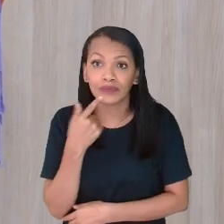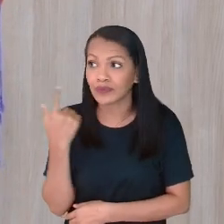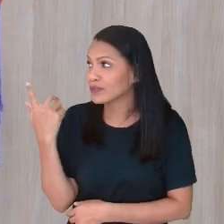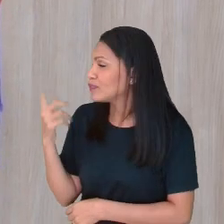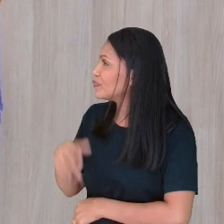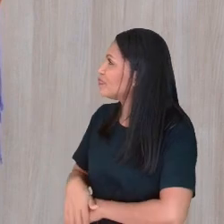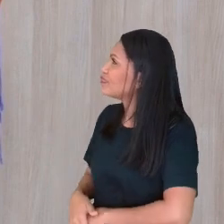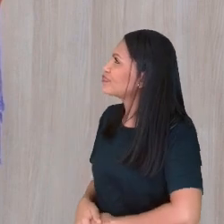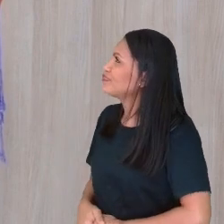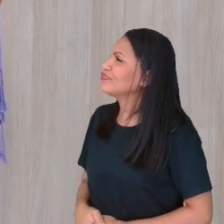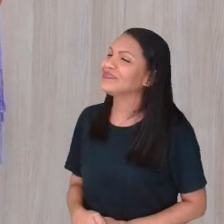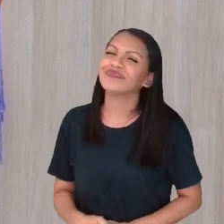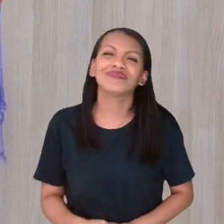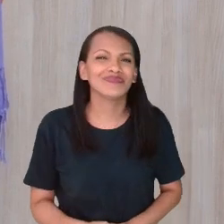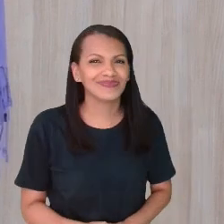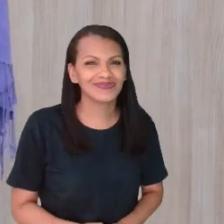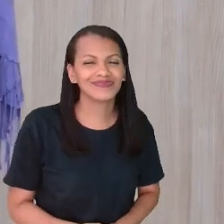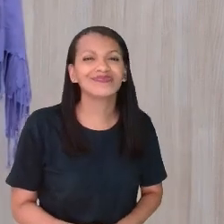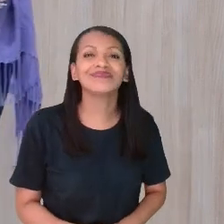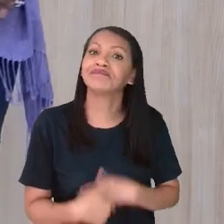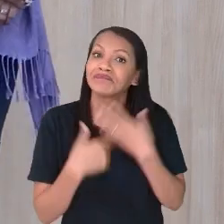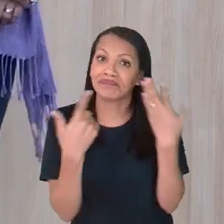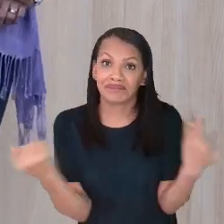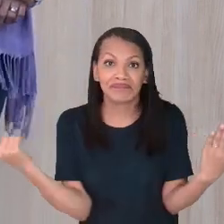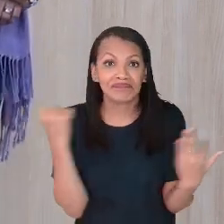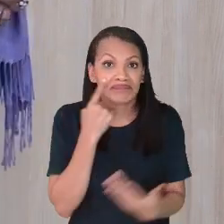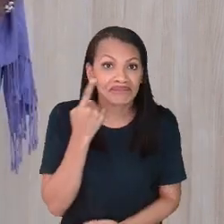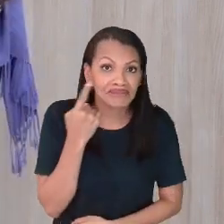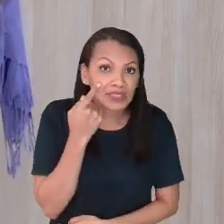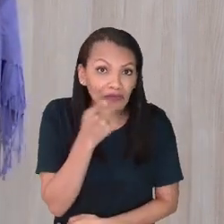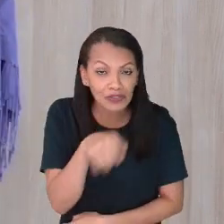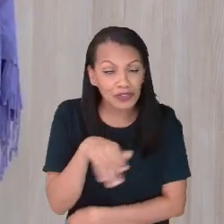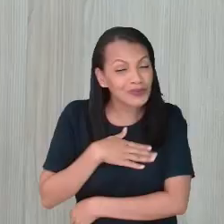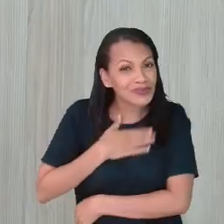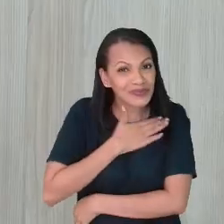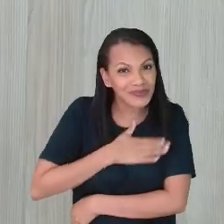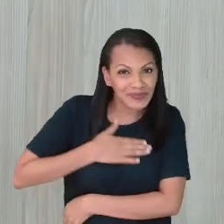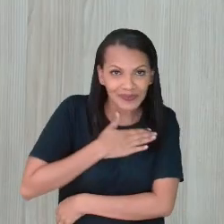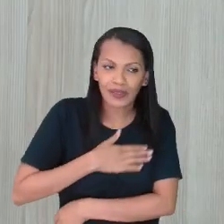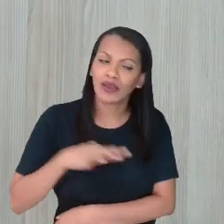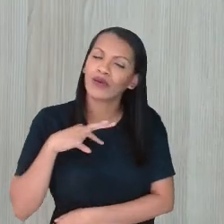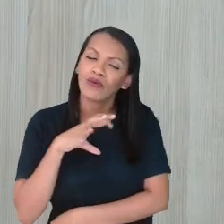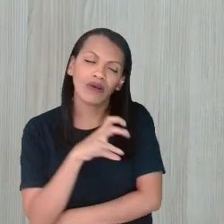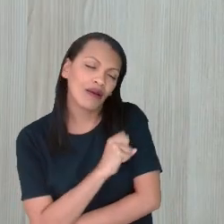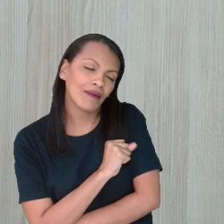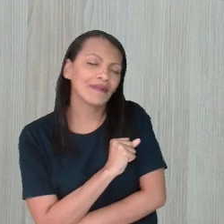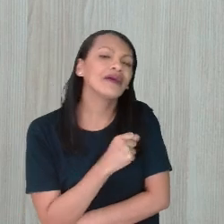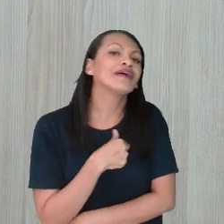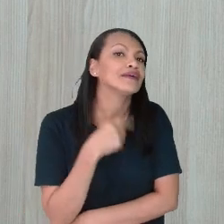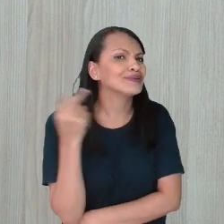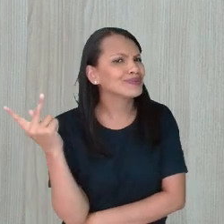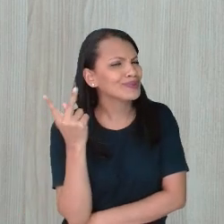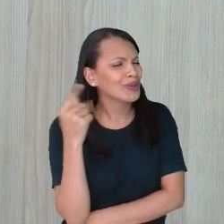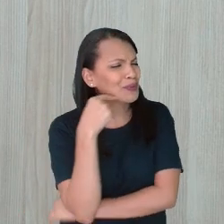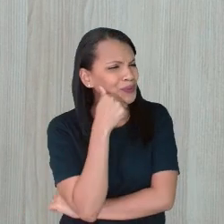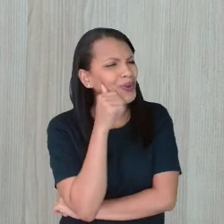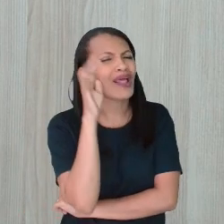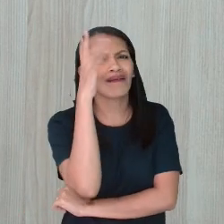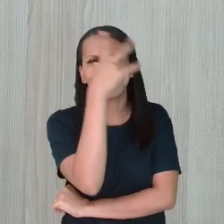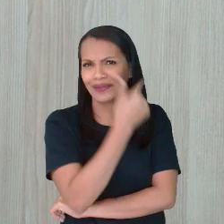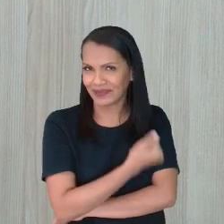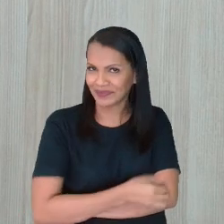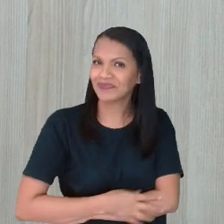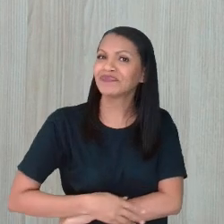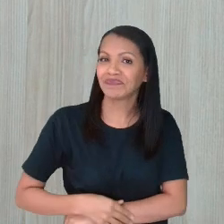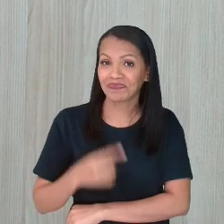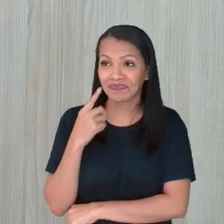Olha só, gente. E aí, Vilma, você gostou? Ah, adorei. Elas estão lindas, né?